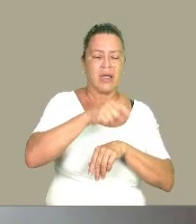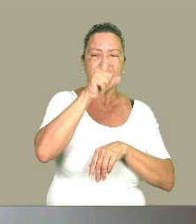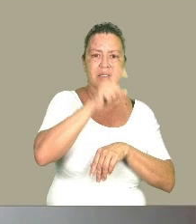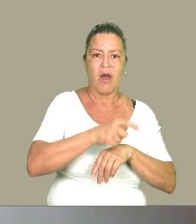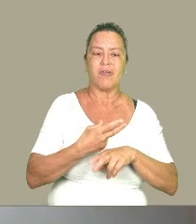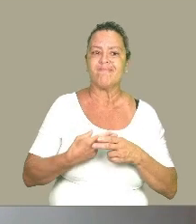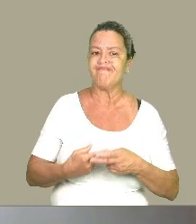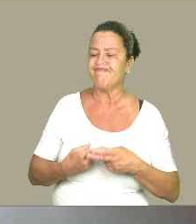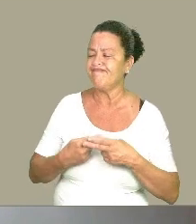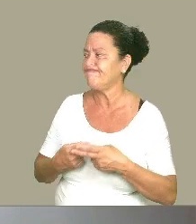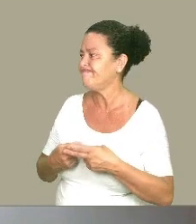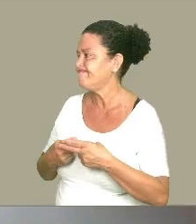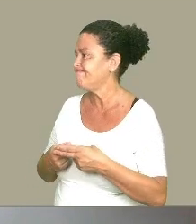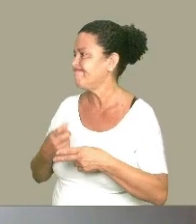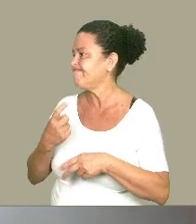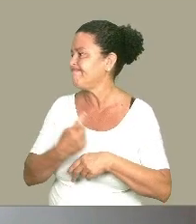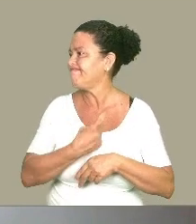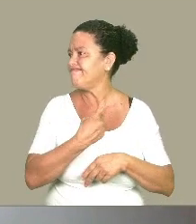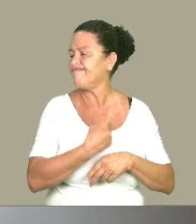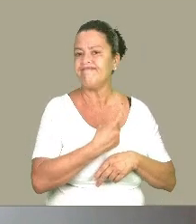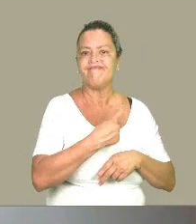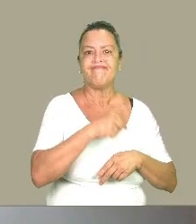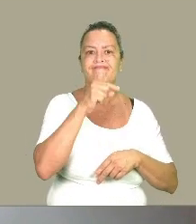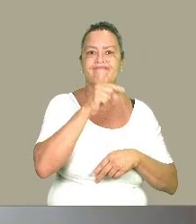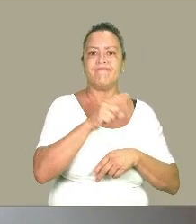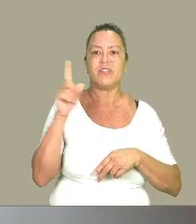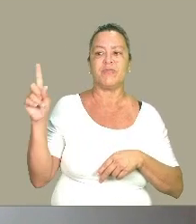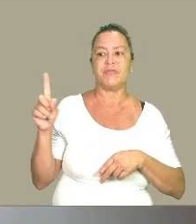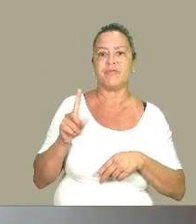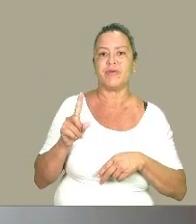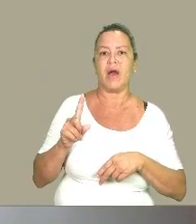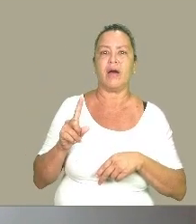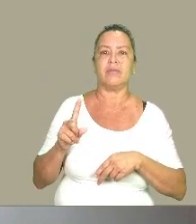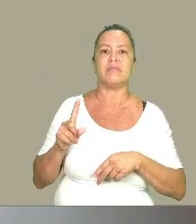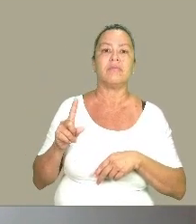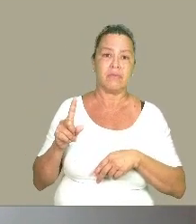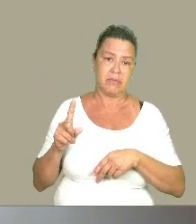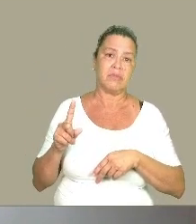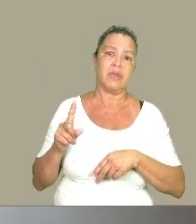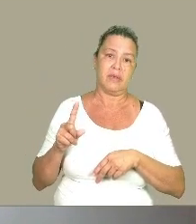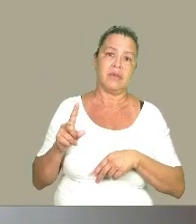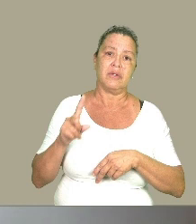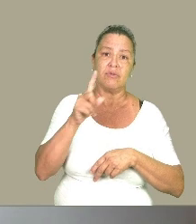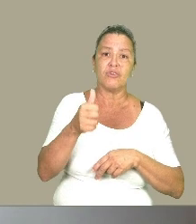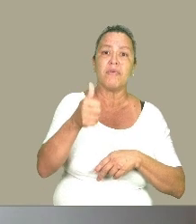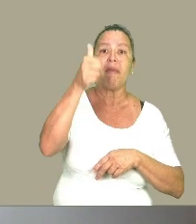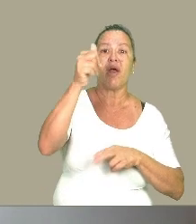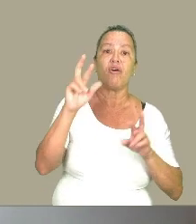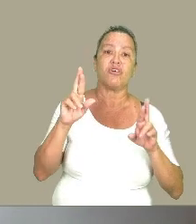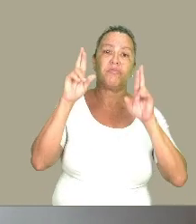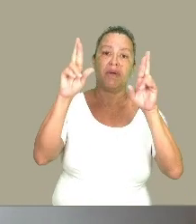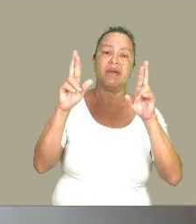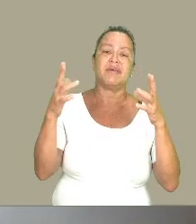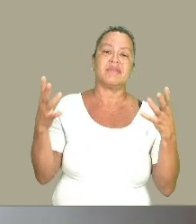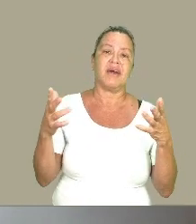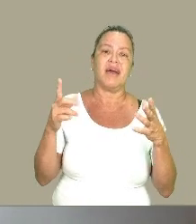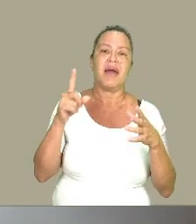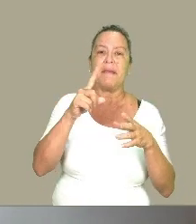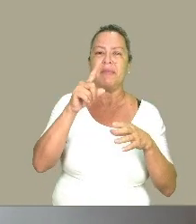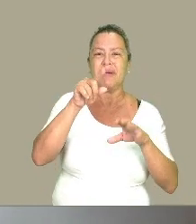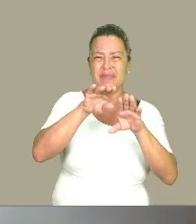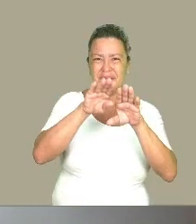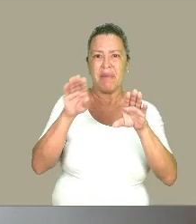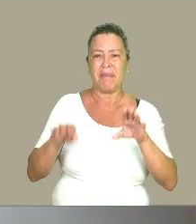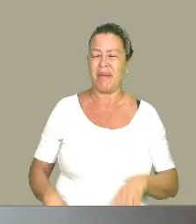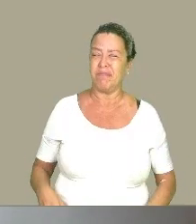indiferente, mesmo quando compareça ao teu lado por adversário de tuas melhores esperanças. Mesmo que ele te jogue para